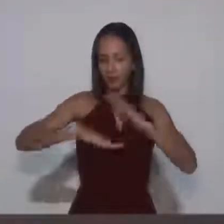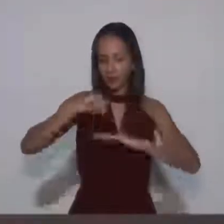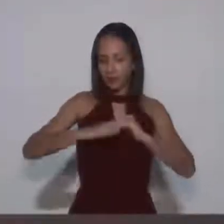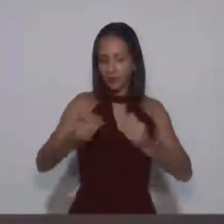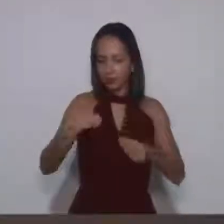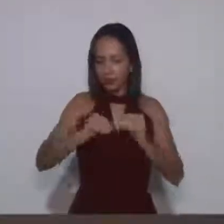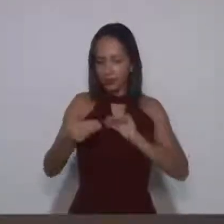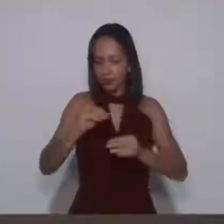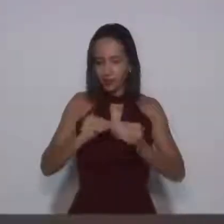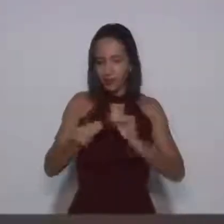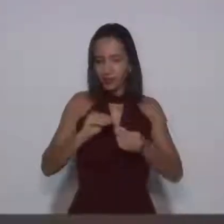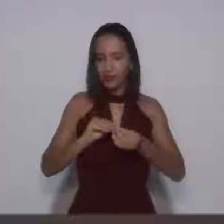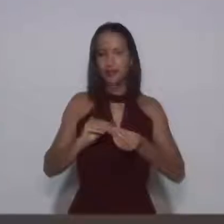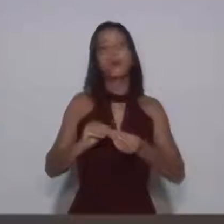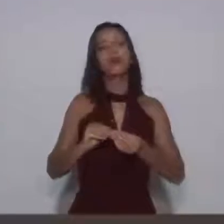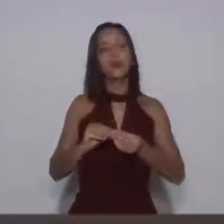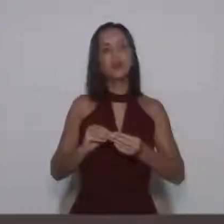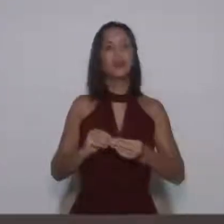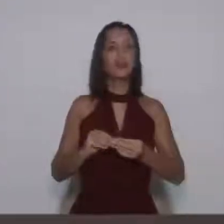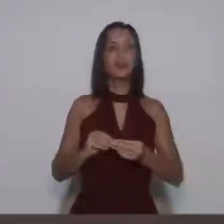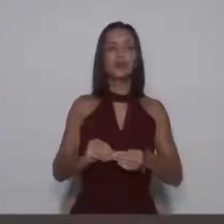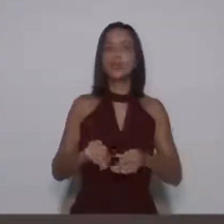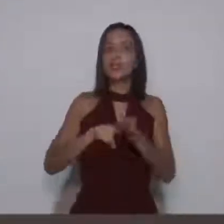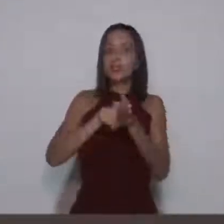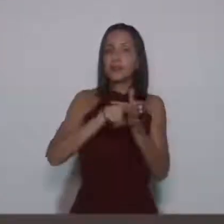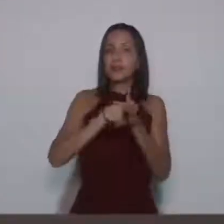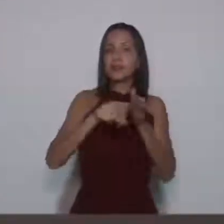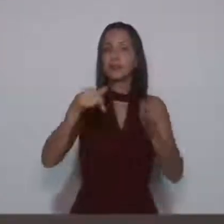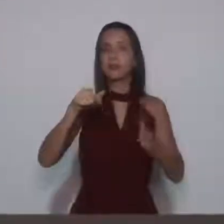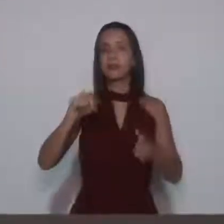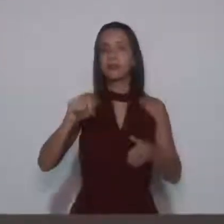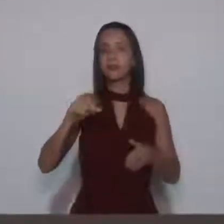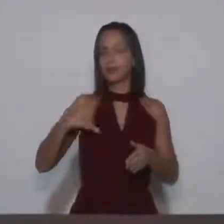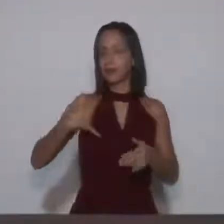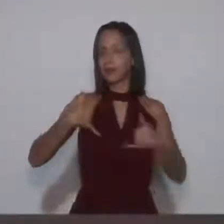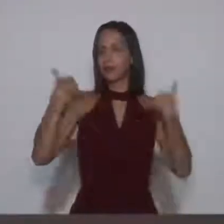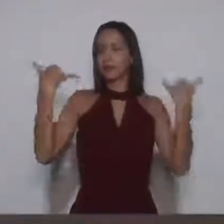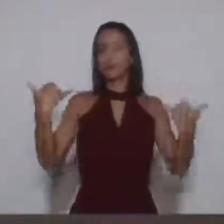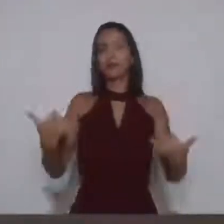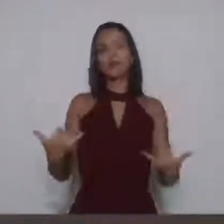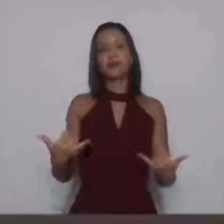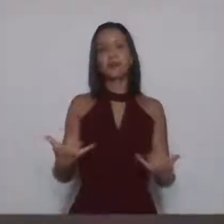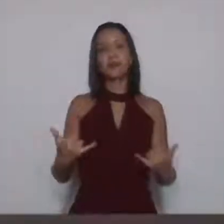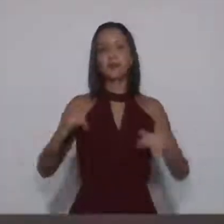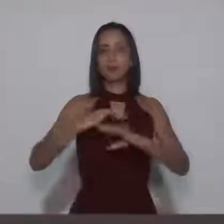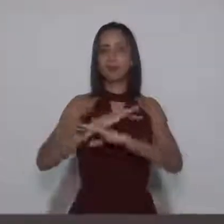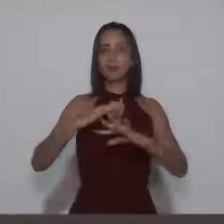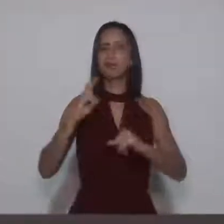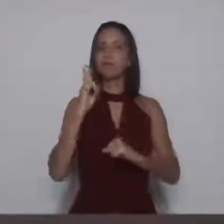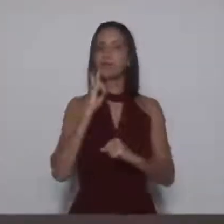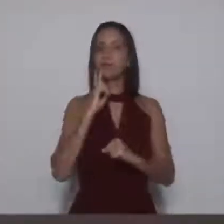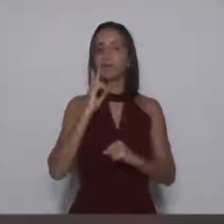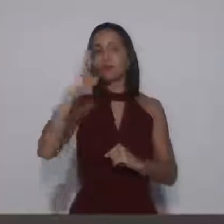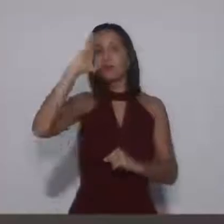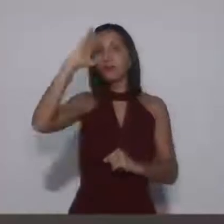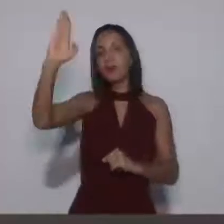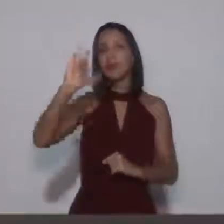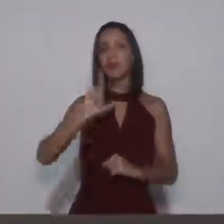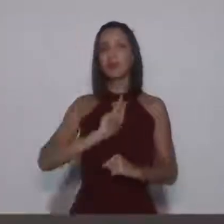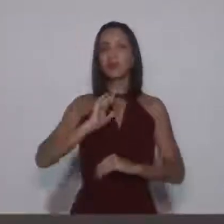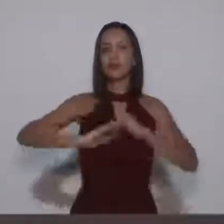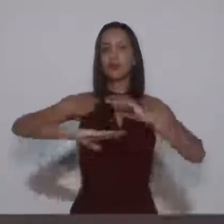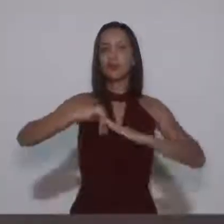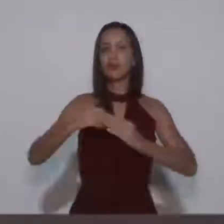Zequim, não é, com todo o empenho da pesquisa dos 70 anos do aniversário da cidade. O destaque que eu quero fazer, também recebi